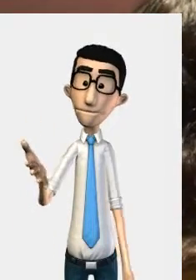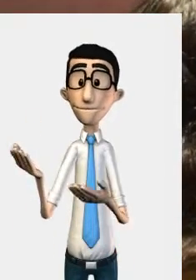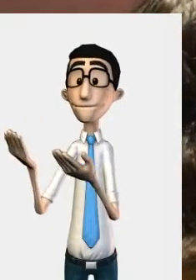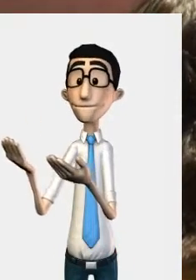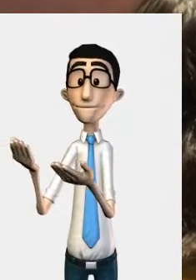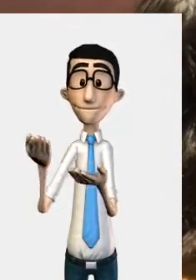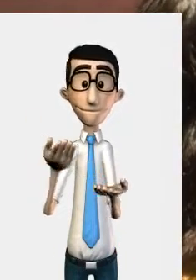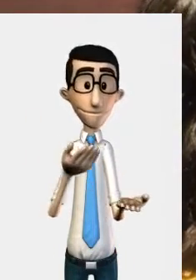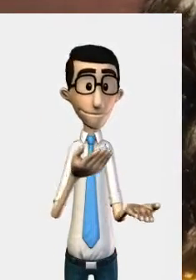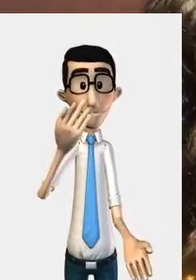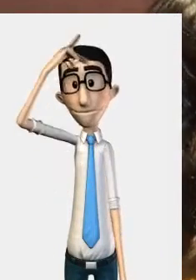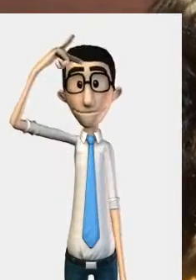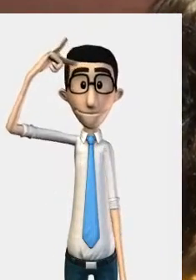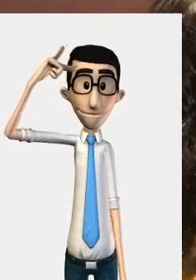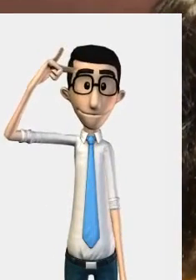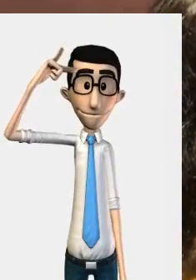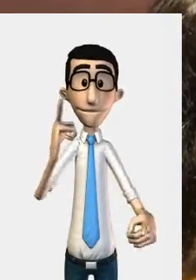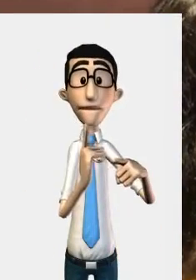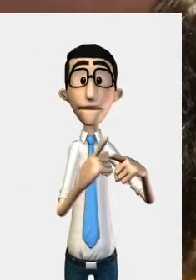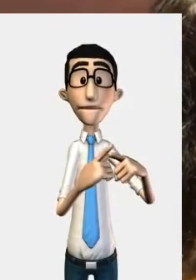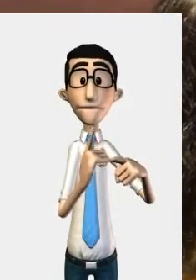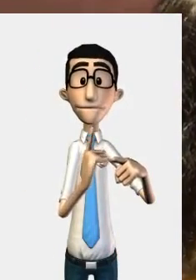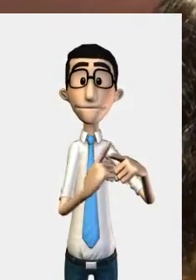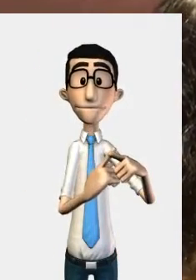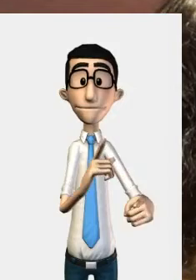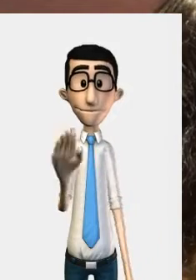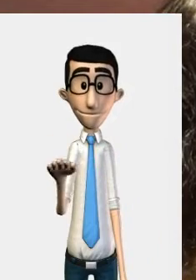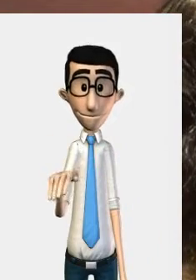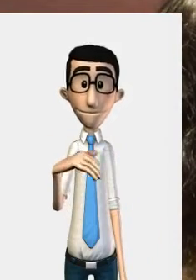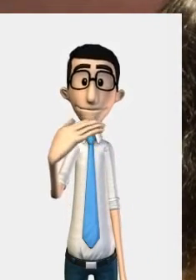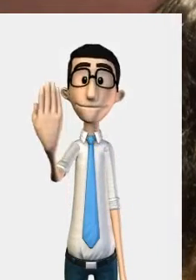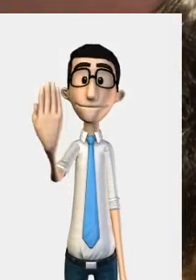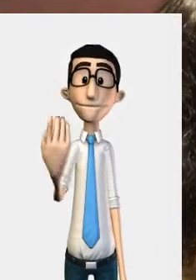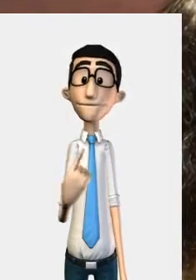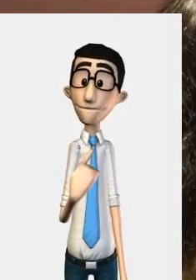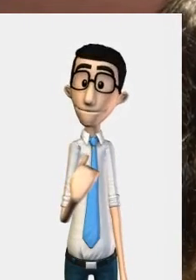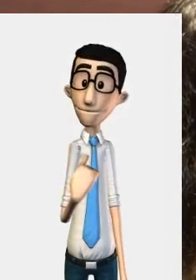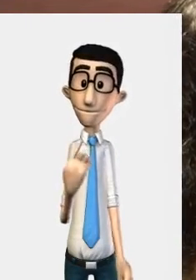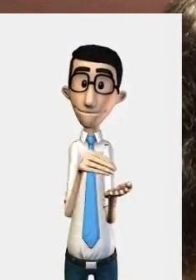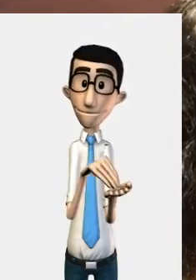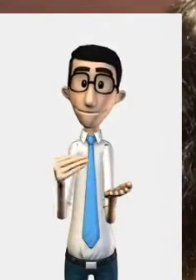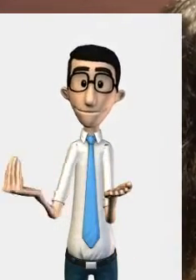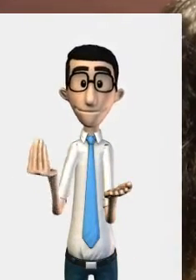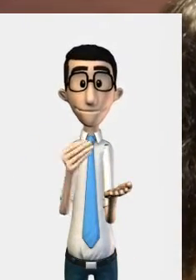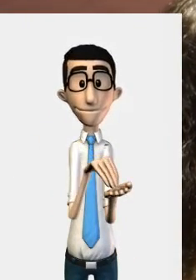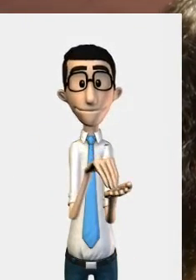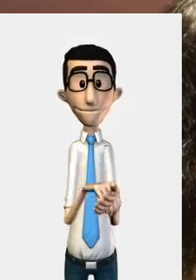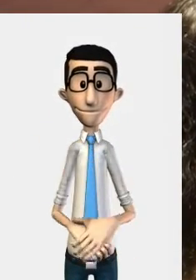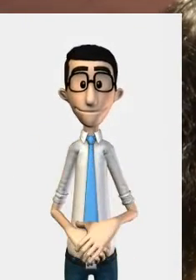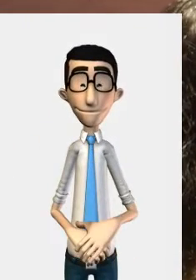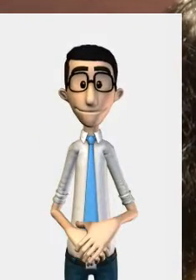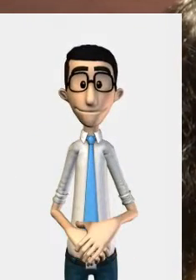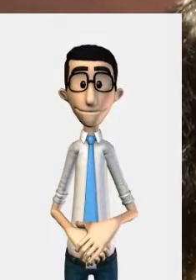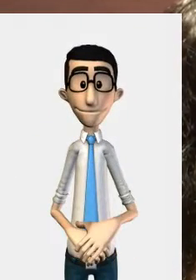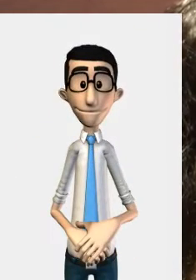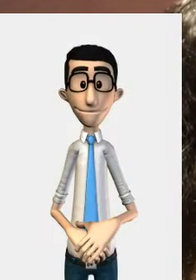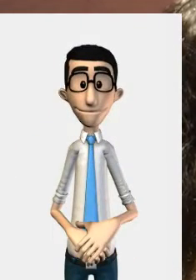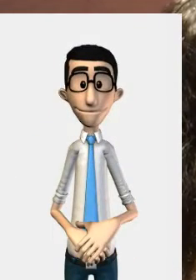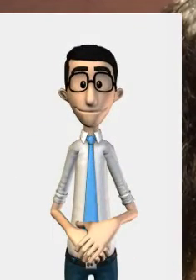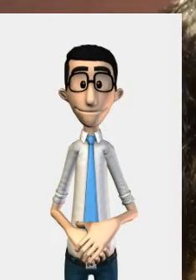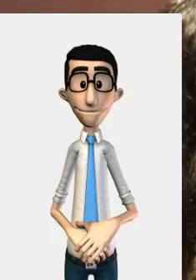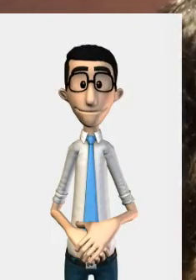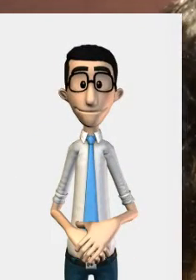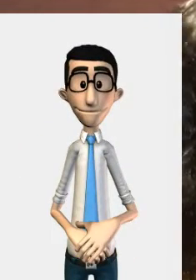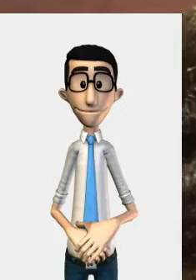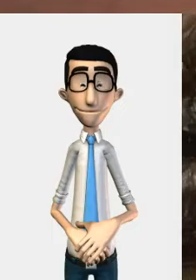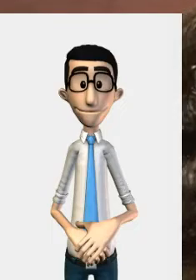obra e nem o pai vai conseguir pagar. E uma hora também os planos de saúde vão acabar